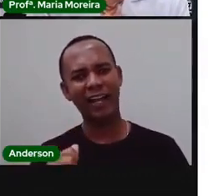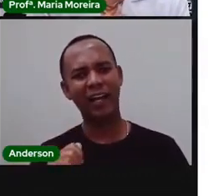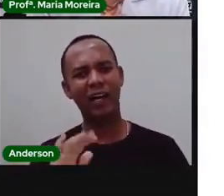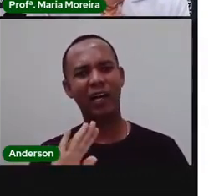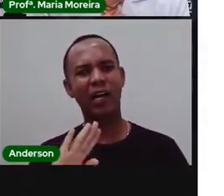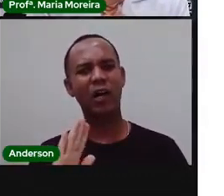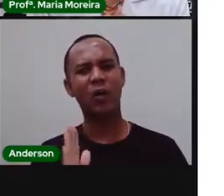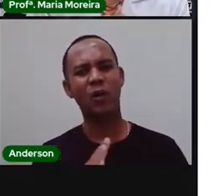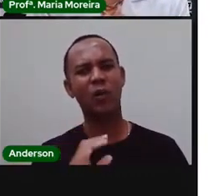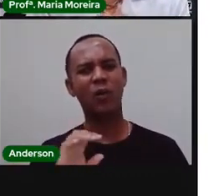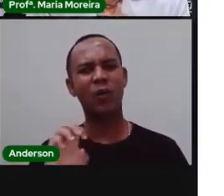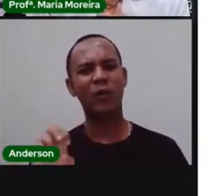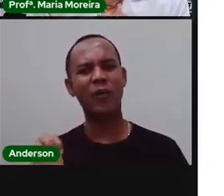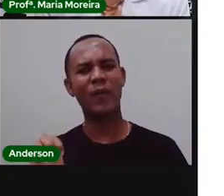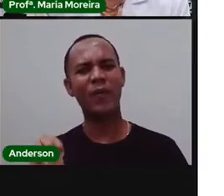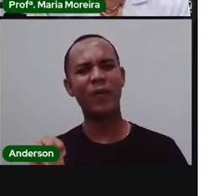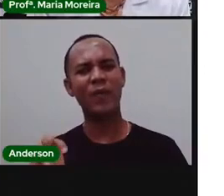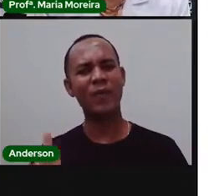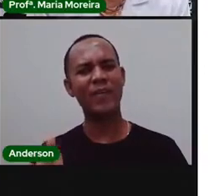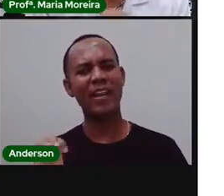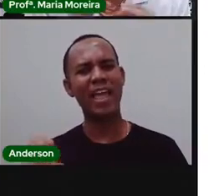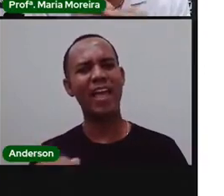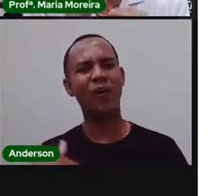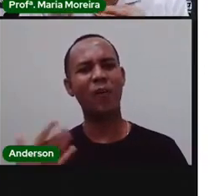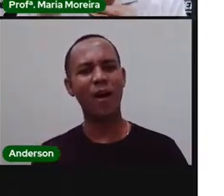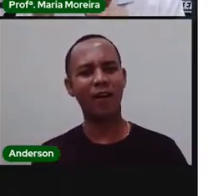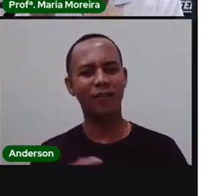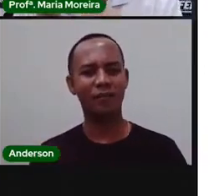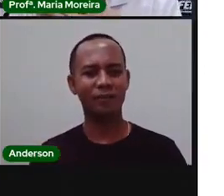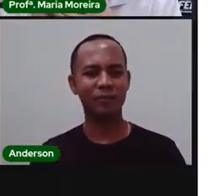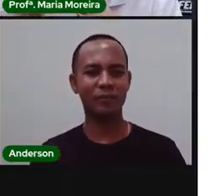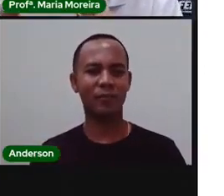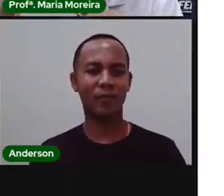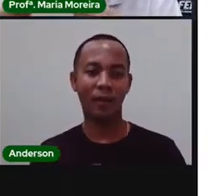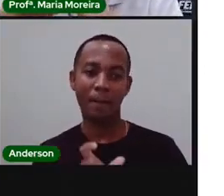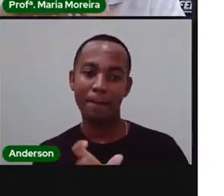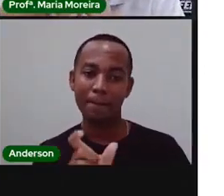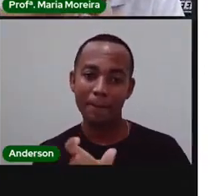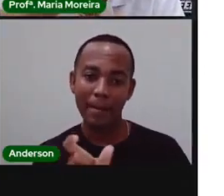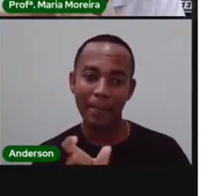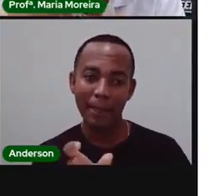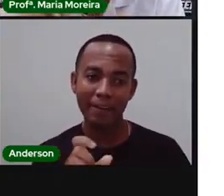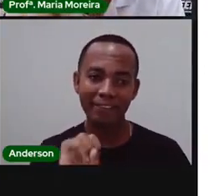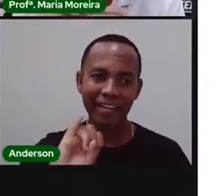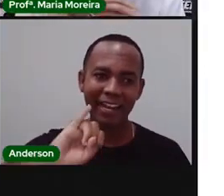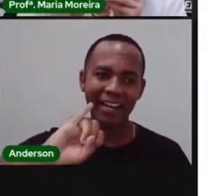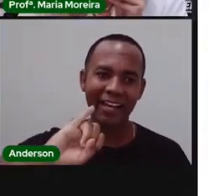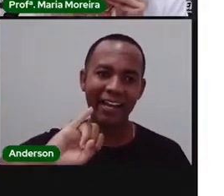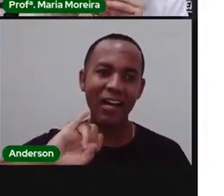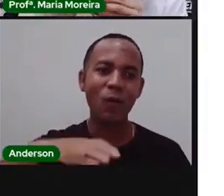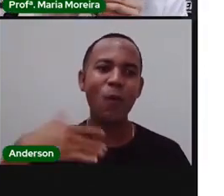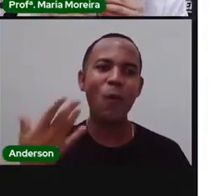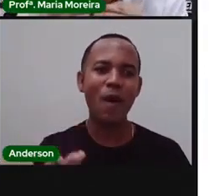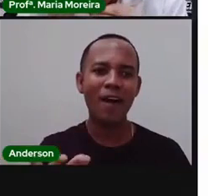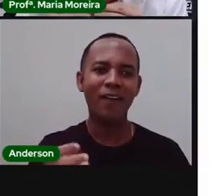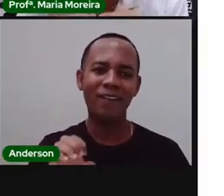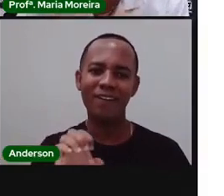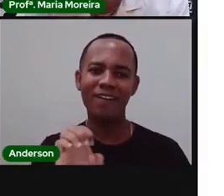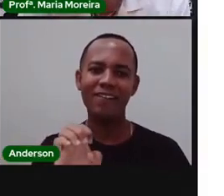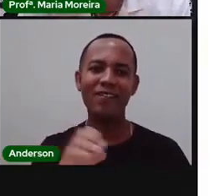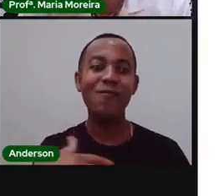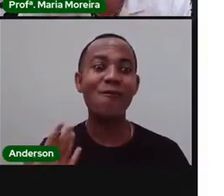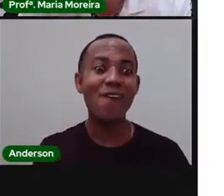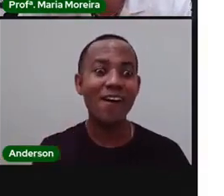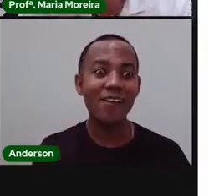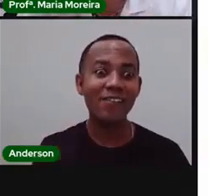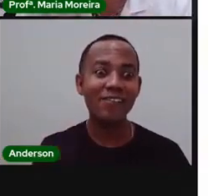Jacaré! Foi quem? O ré. Então, se foi essa palavra, essa sílaba aí, esse